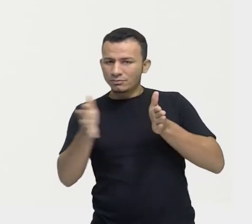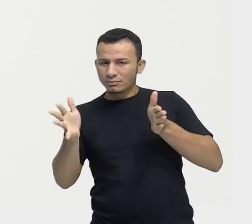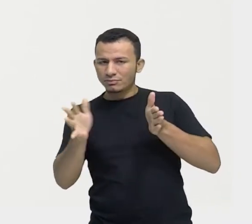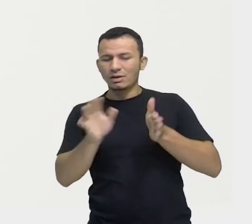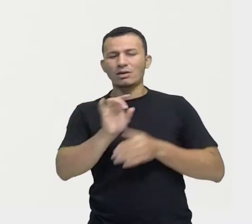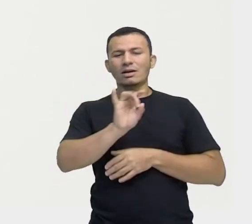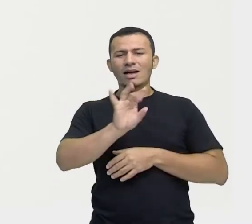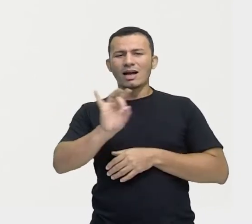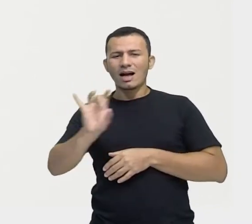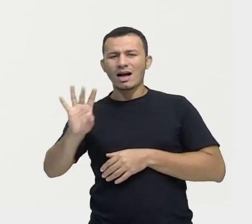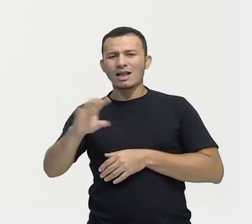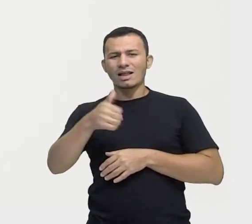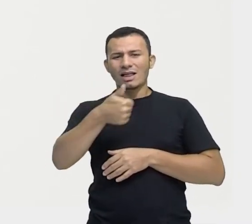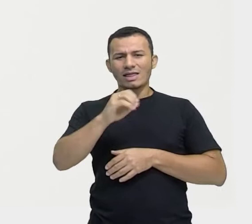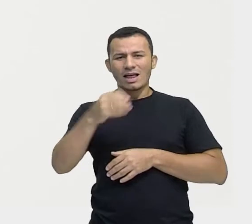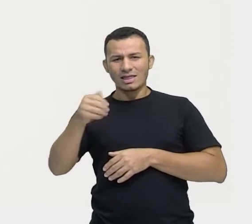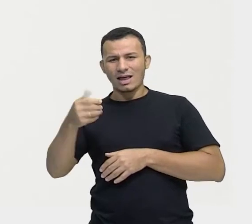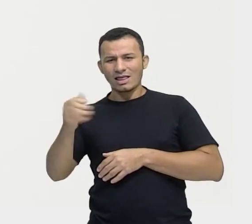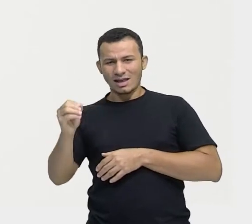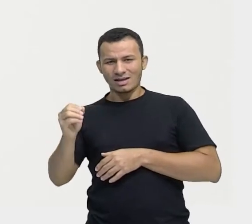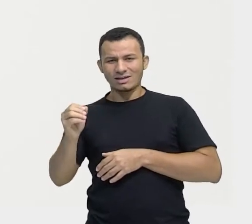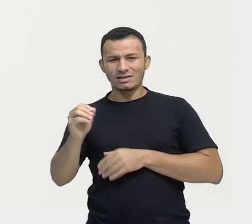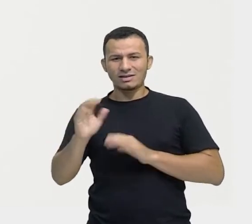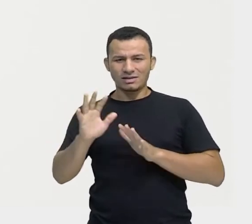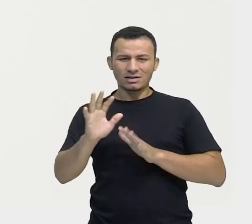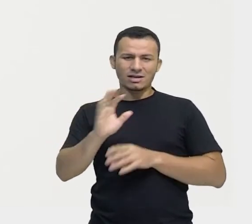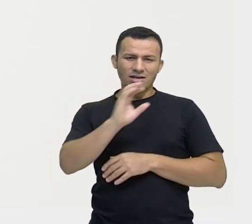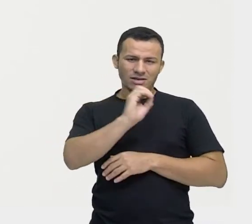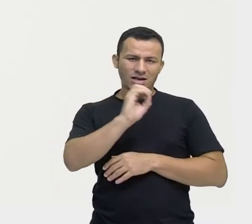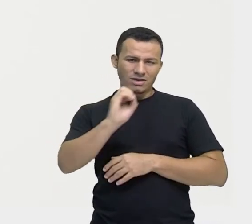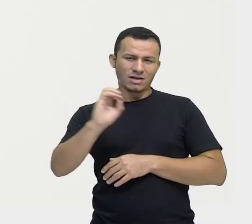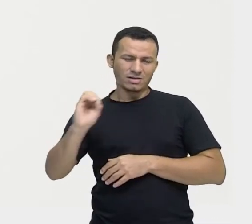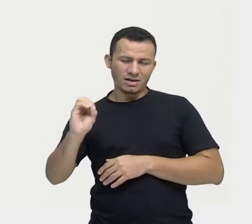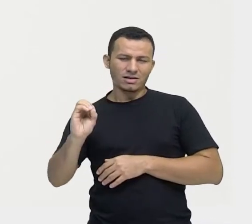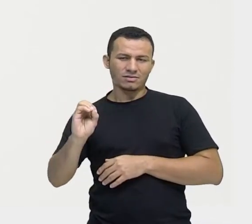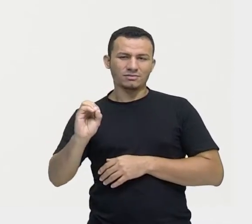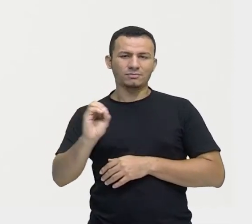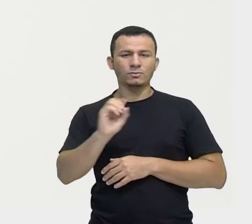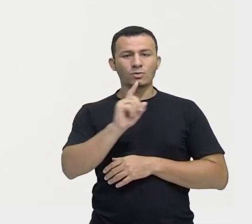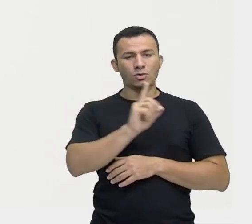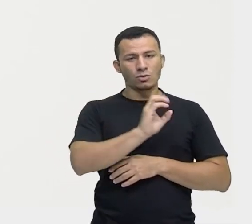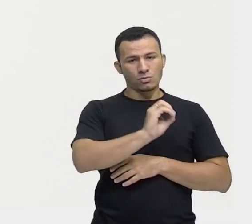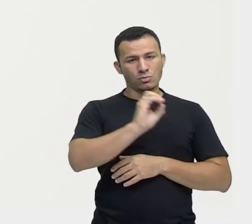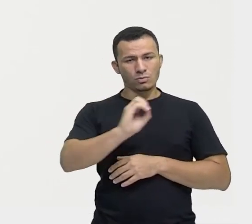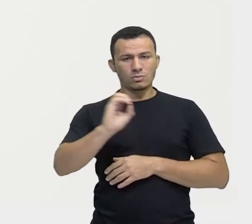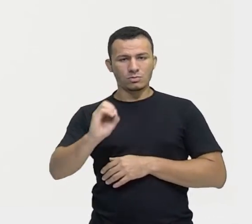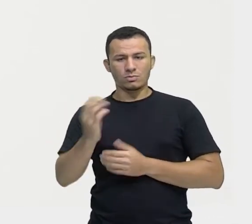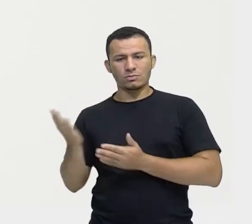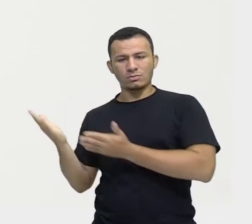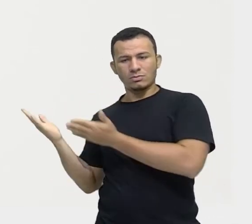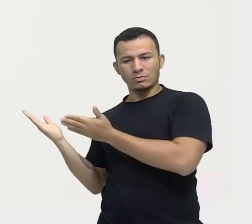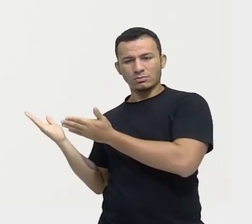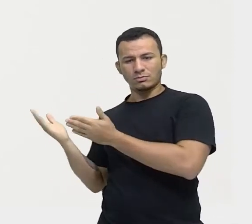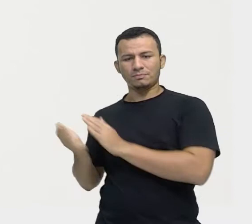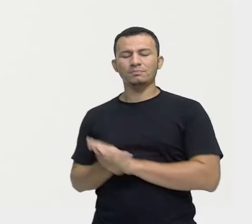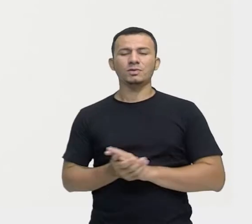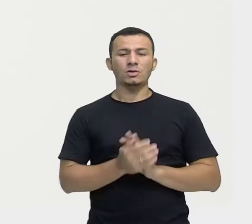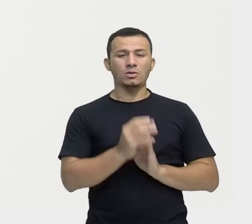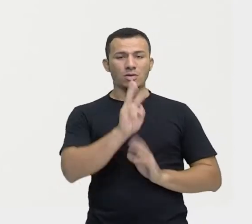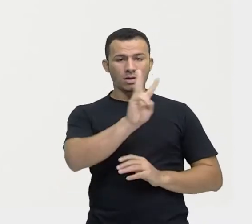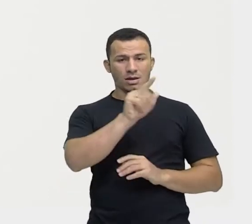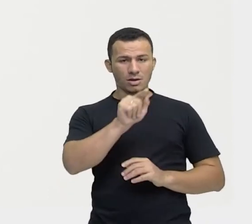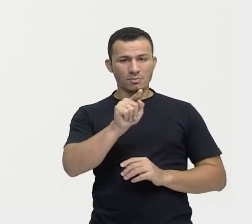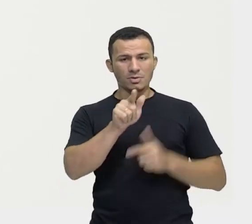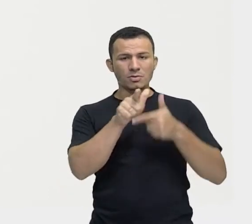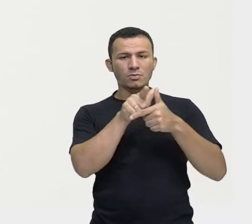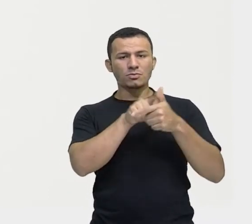1, 2, 3. Cada casa vale um zero. 1, 2, 3. Então, eu vou dividir